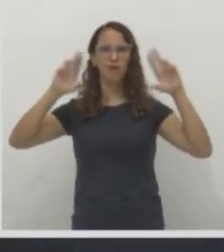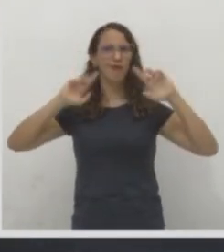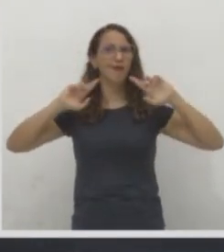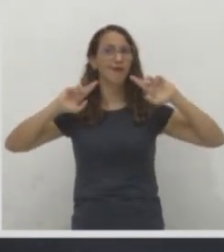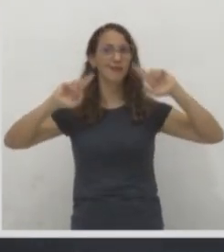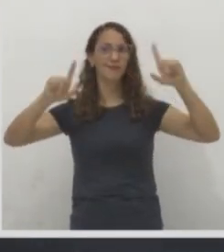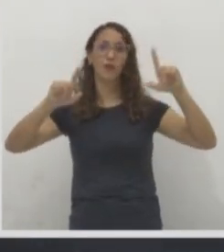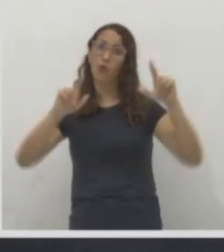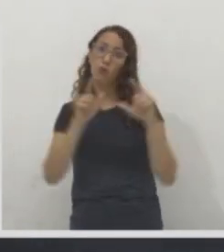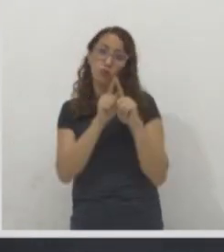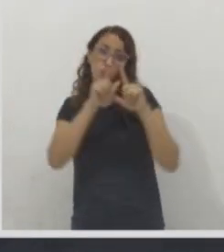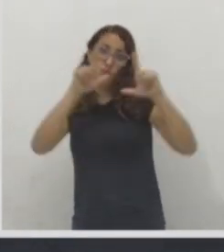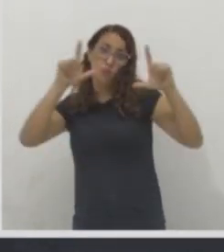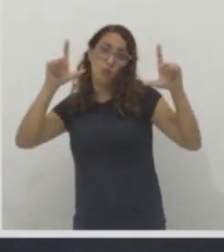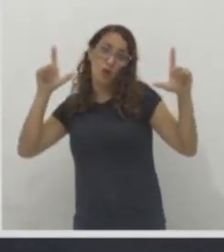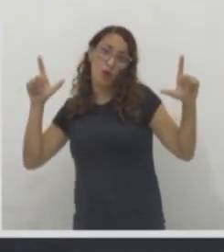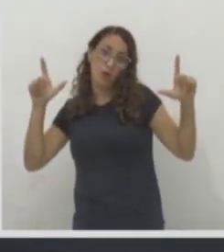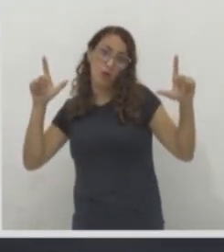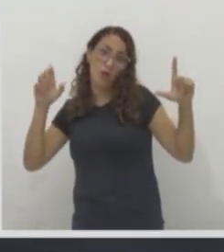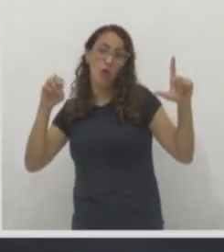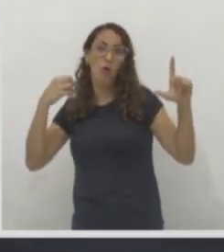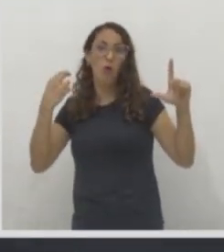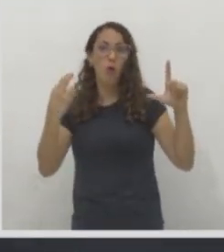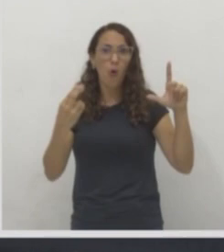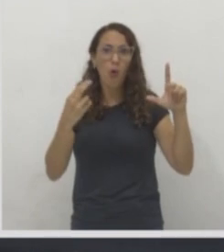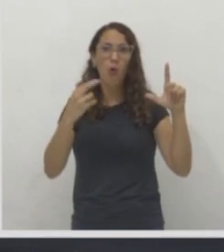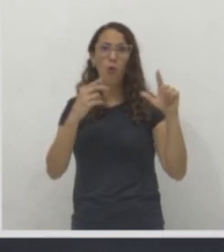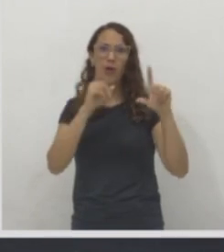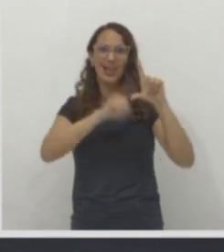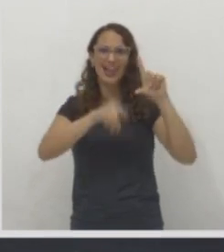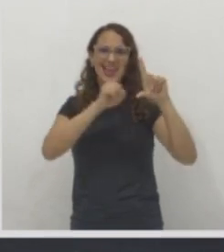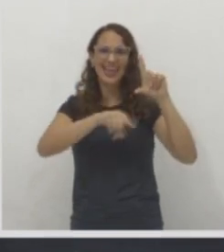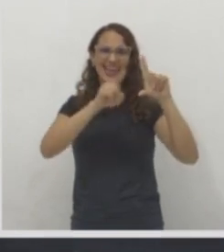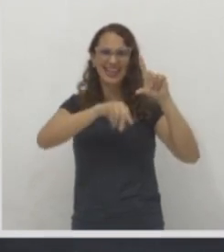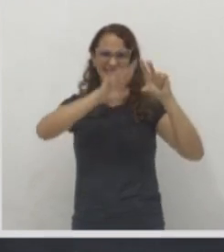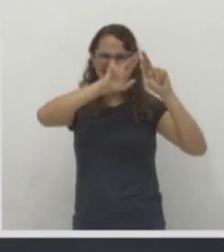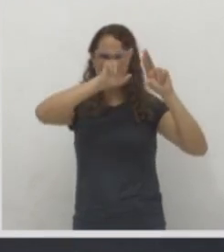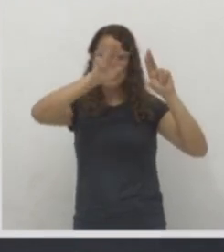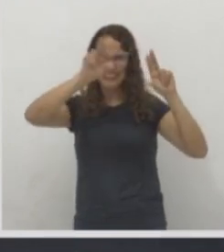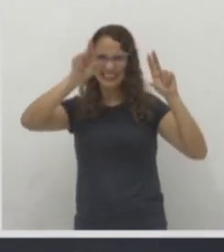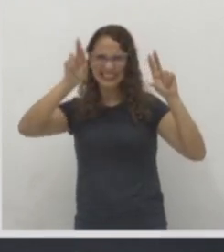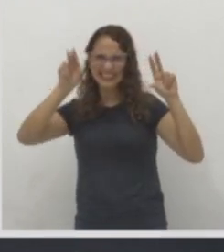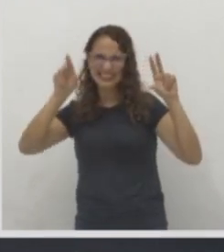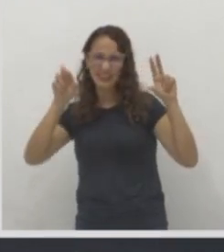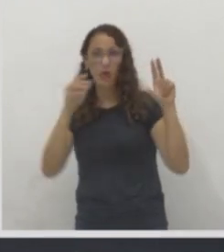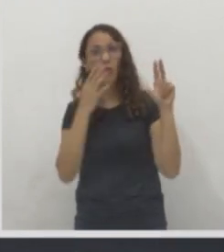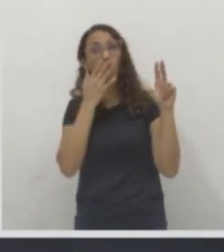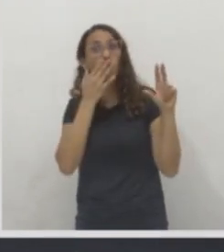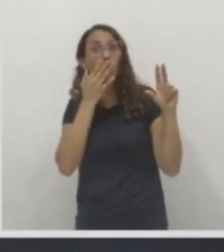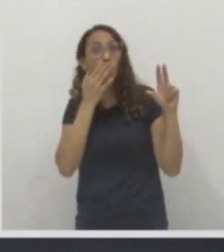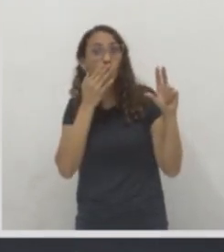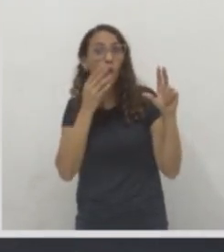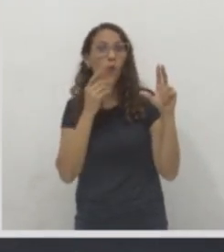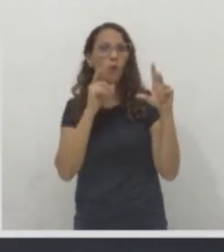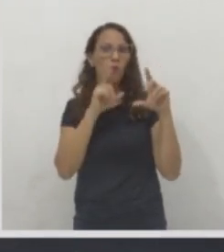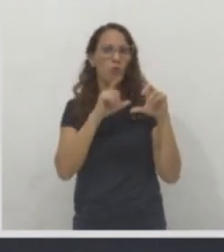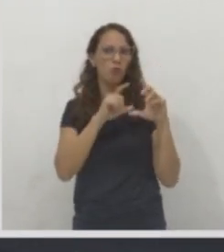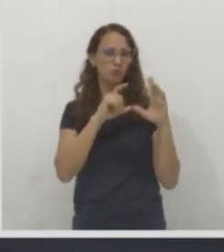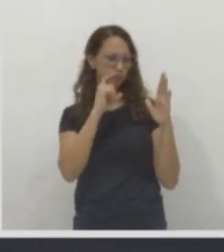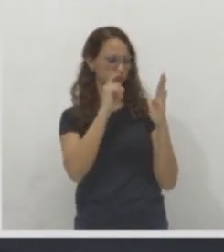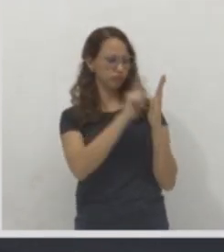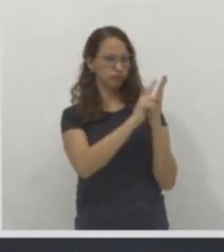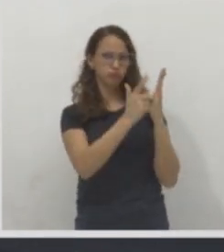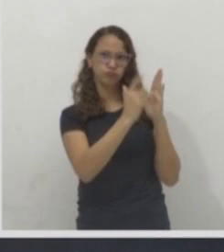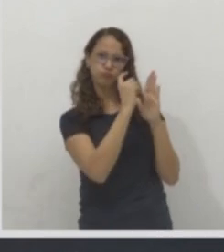pelo tamanho, ou pela fonte, pela cor. Há